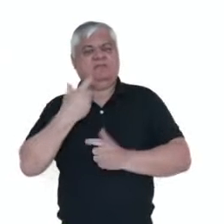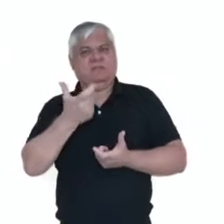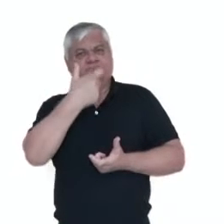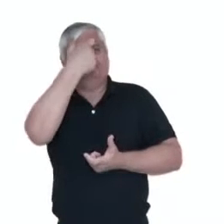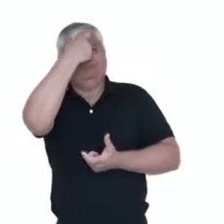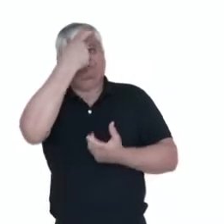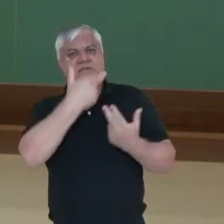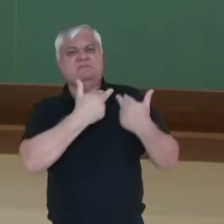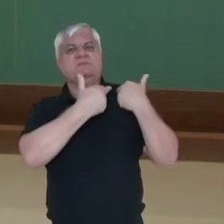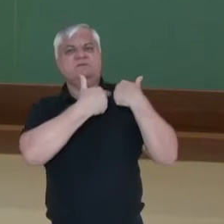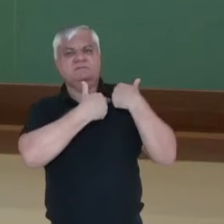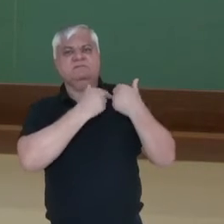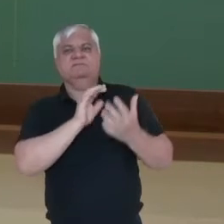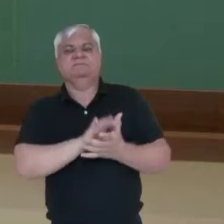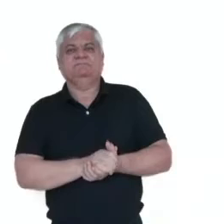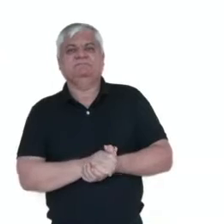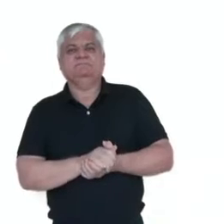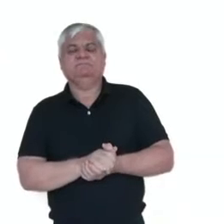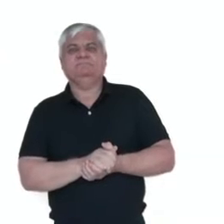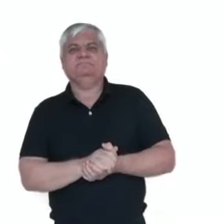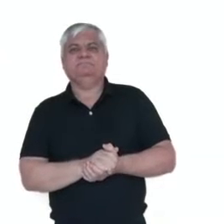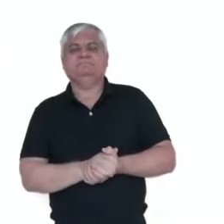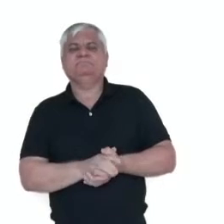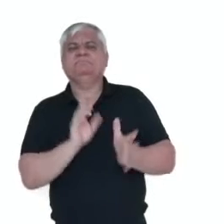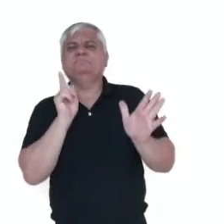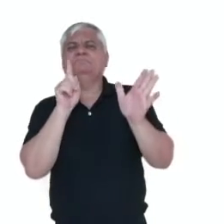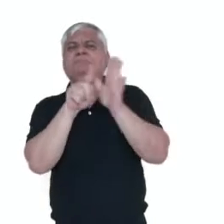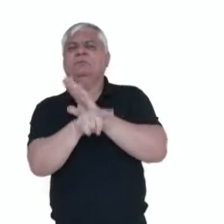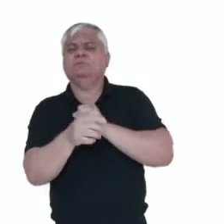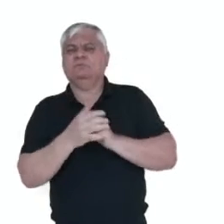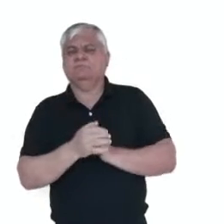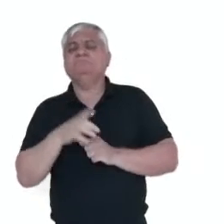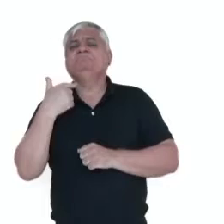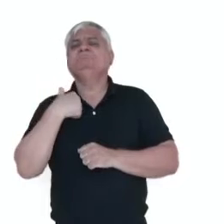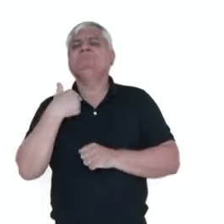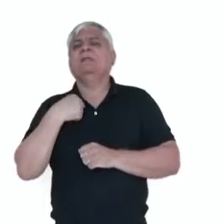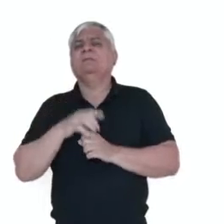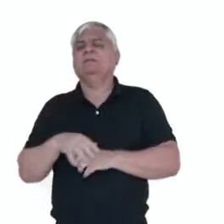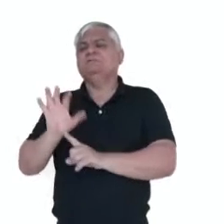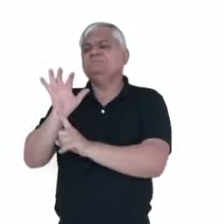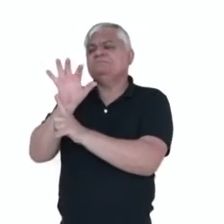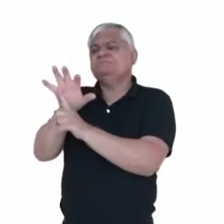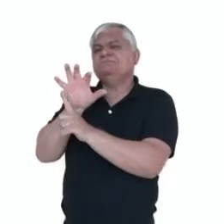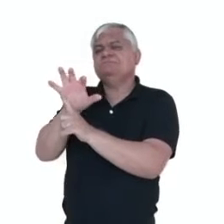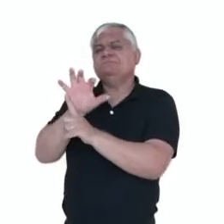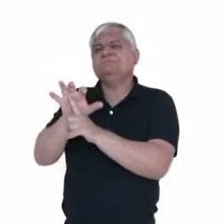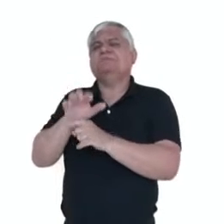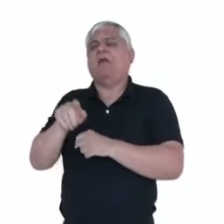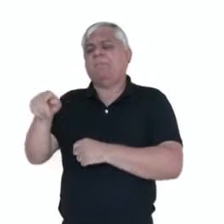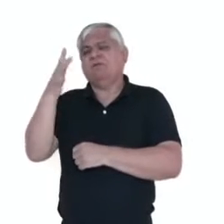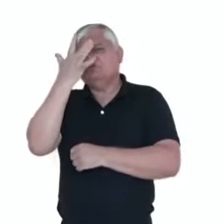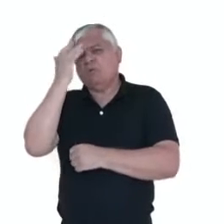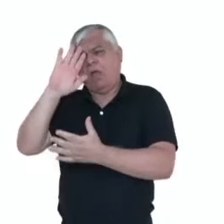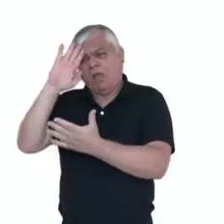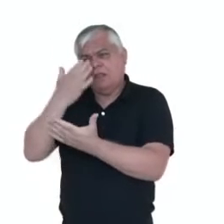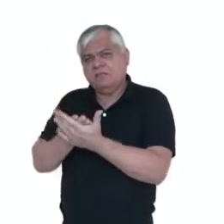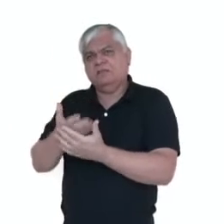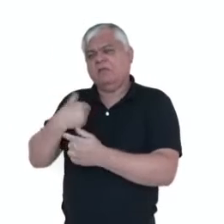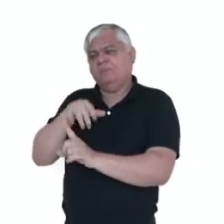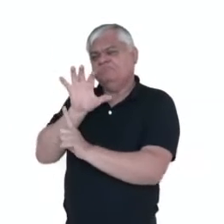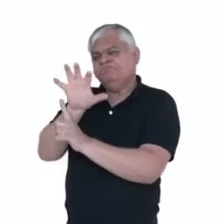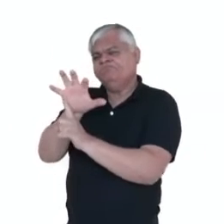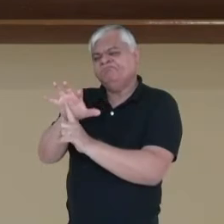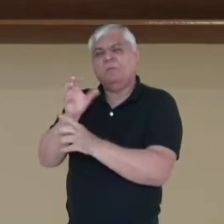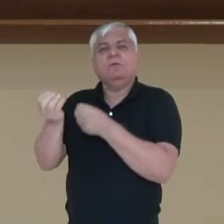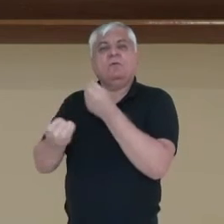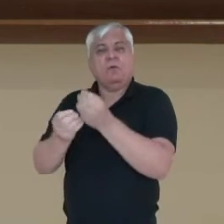responsável. Então a pergunta foi: para persuadir, o que é persuadir? Convencer o interlocutor,